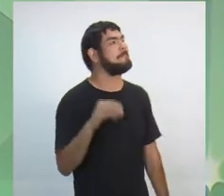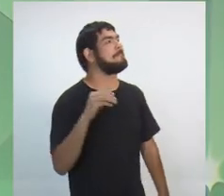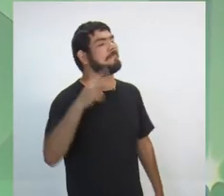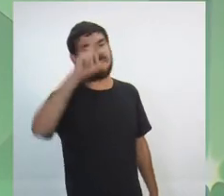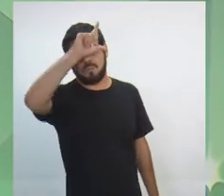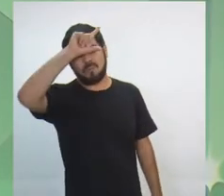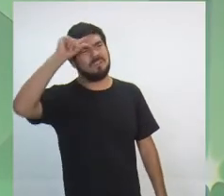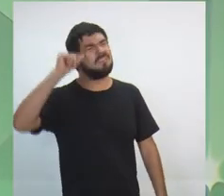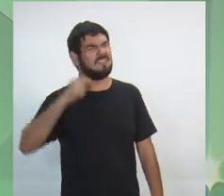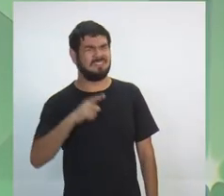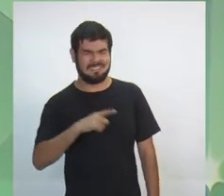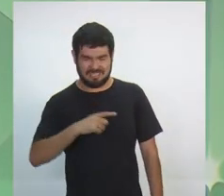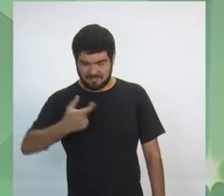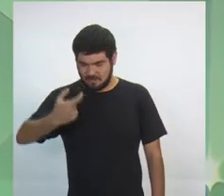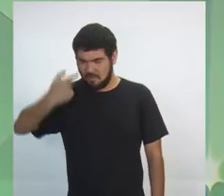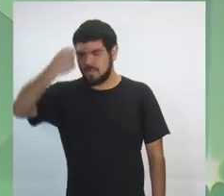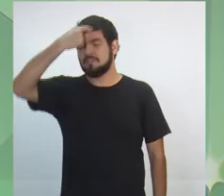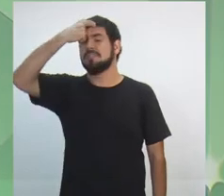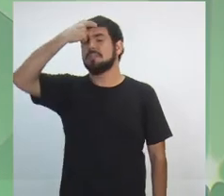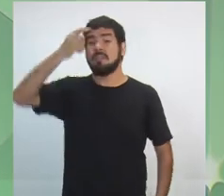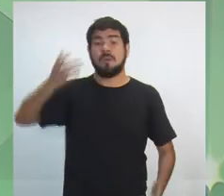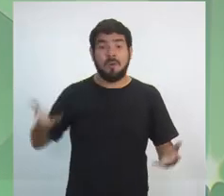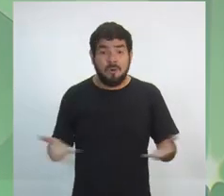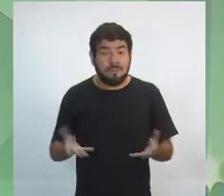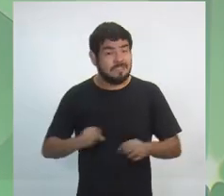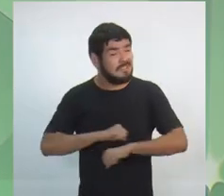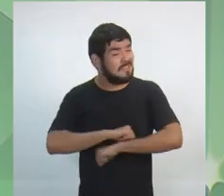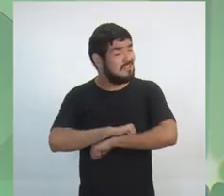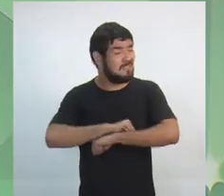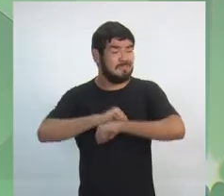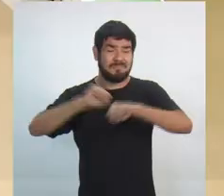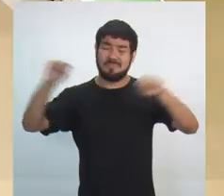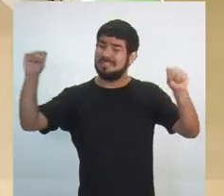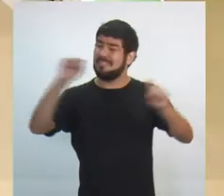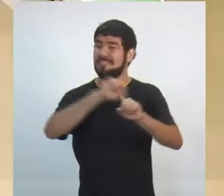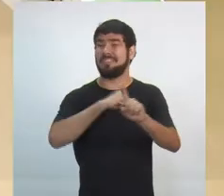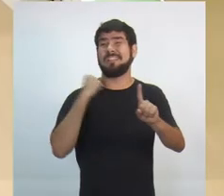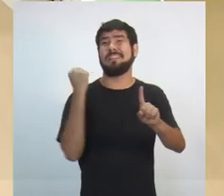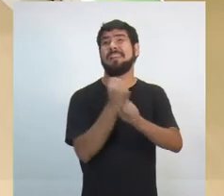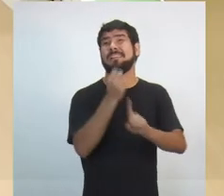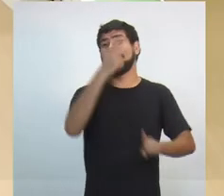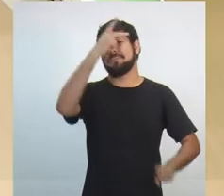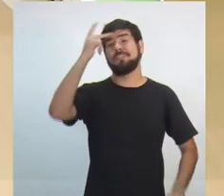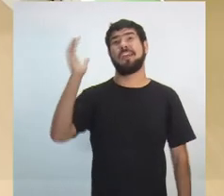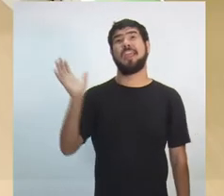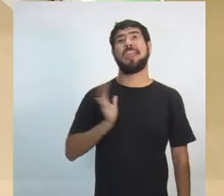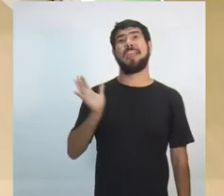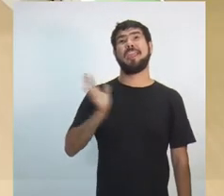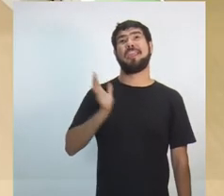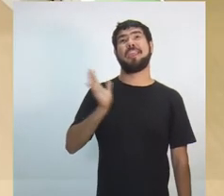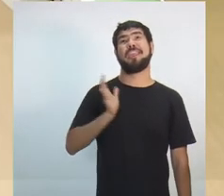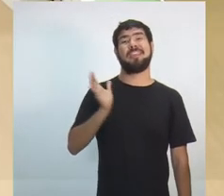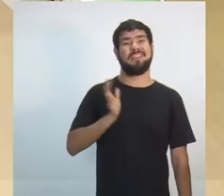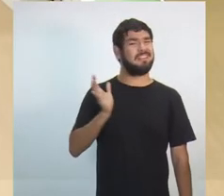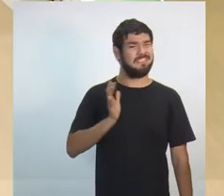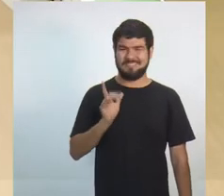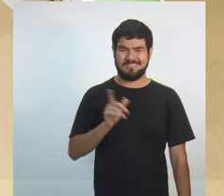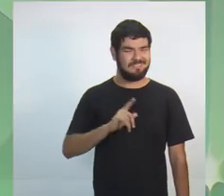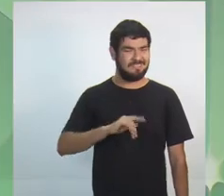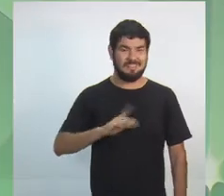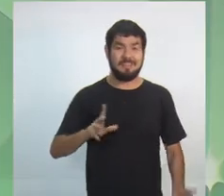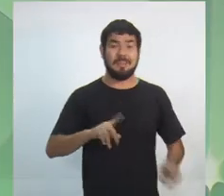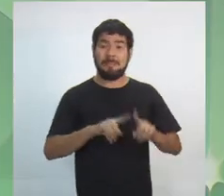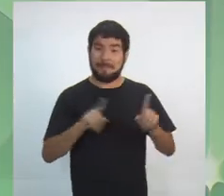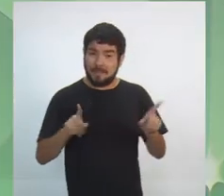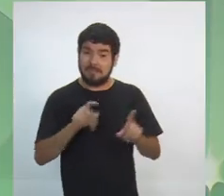tenho consciência que hoje é impossível ter uma sociedade só de pessoas ricas, mas é perfeitamente factível ter